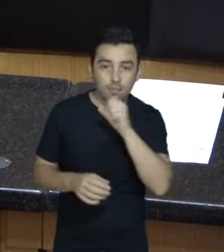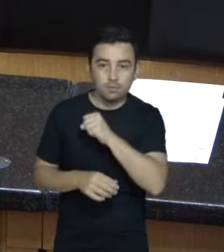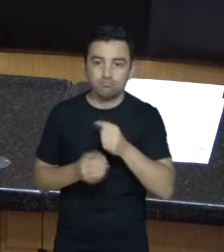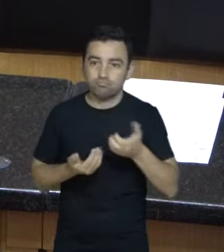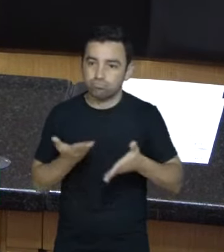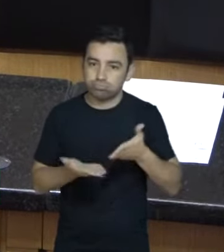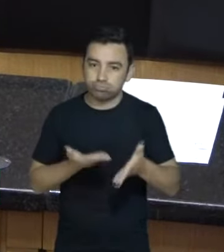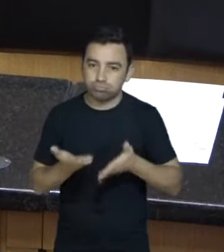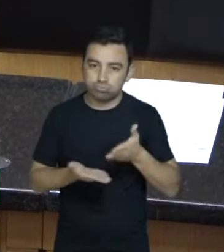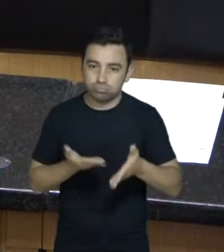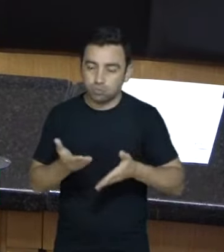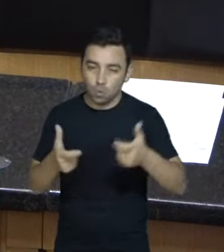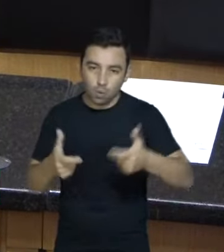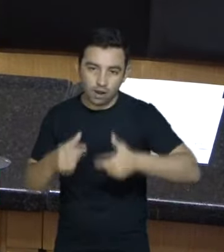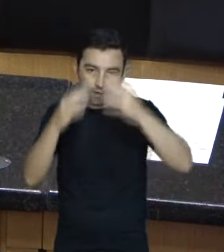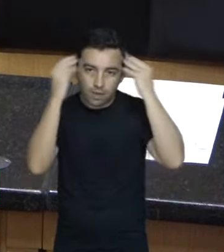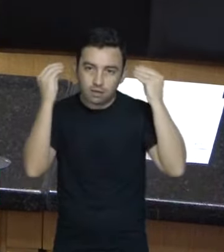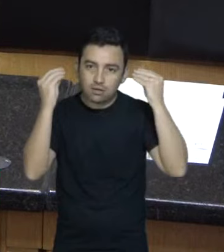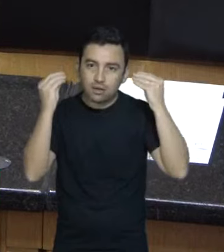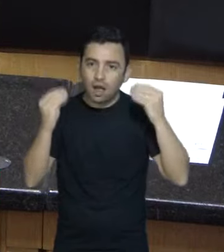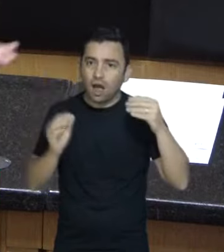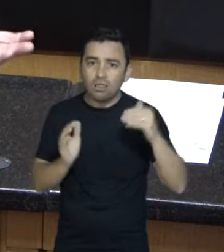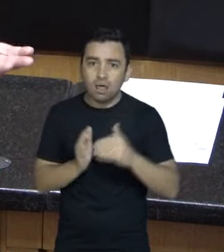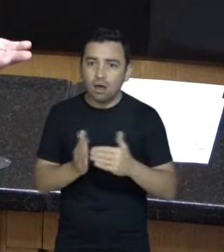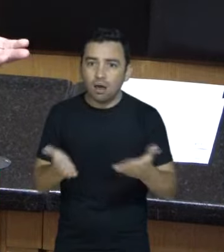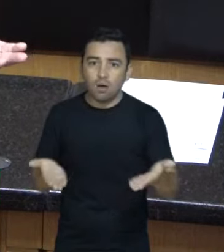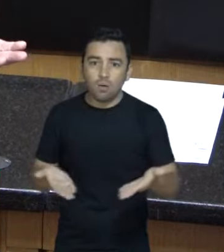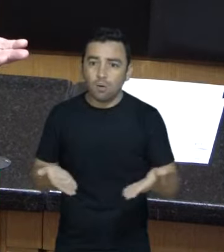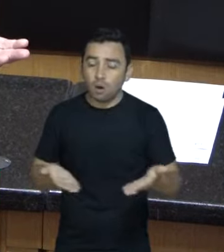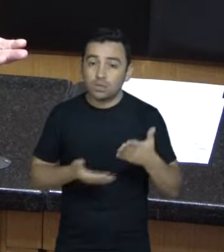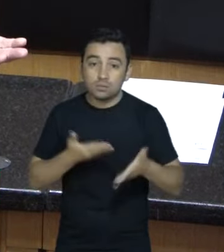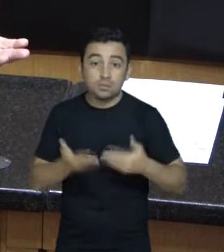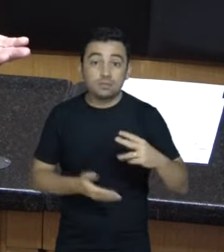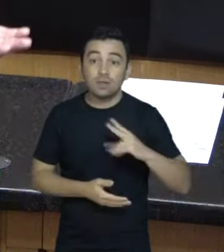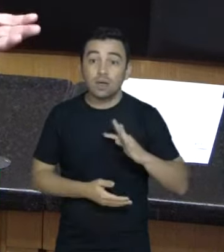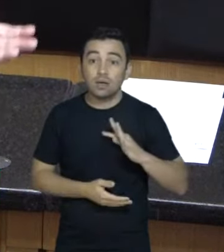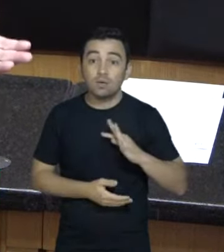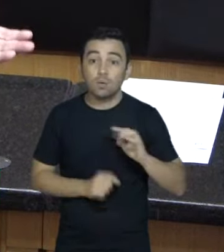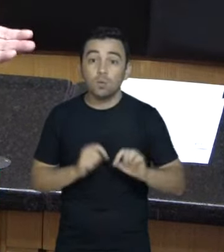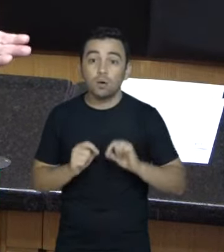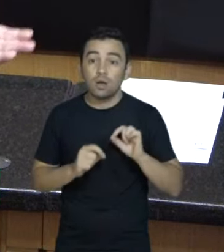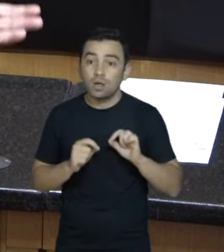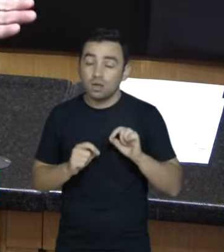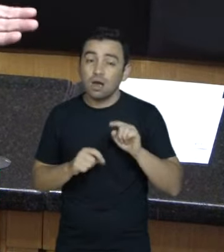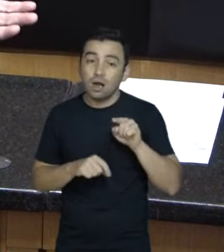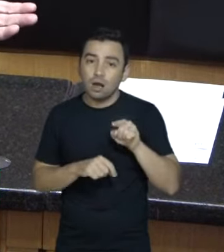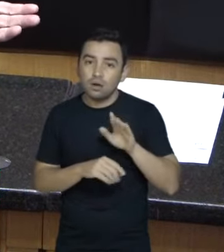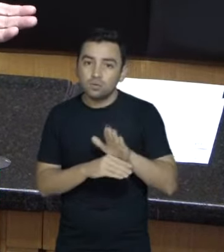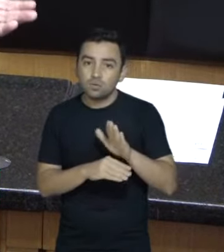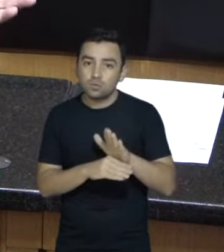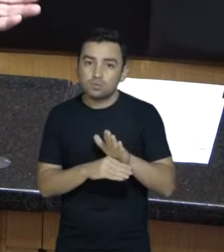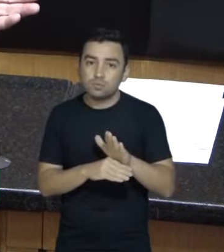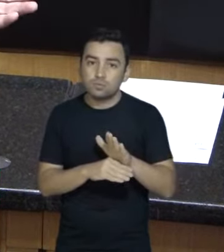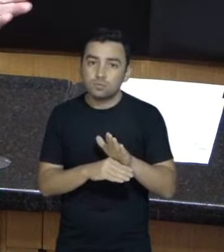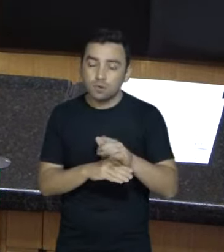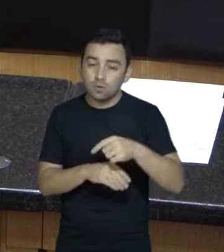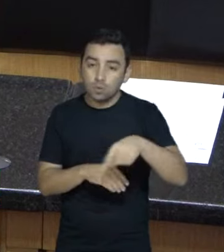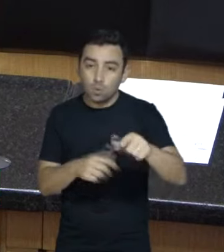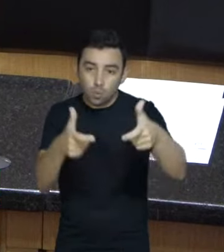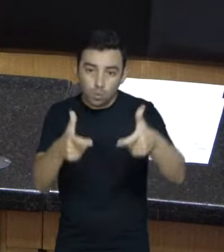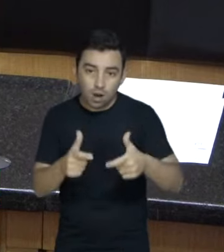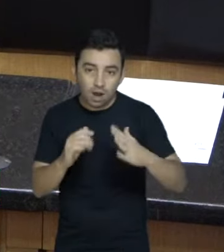na sala da enfermagem, e até agora o assistente técnico está colocando ele, e colocou num abrigo